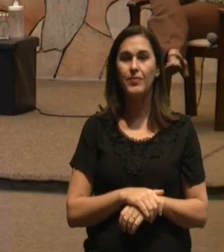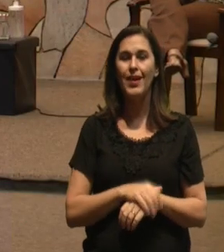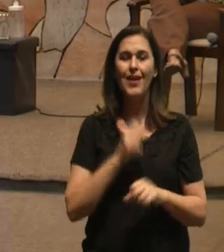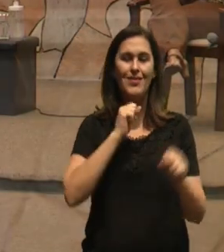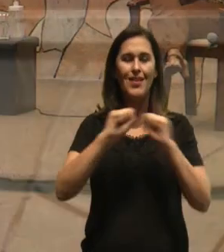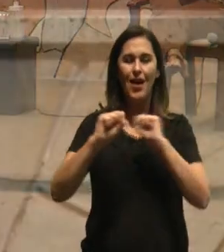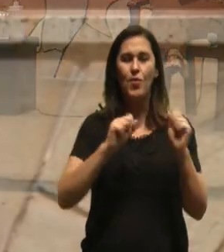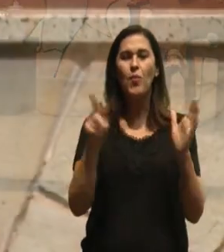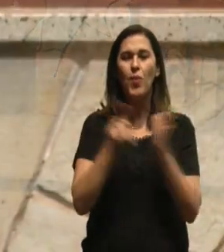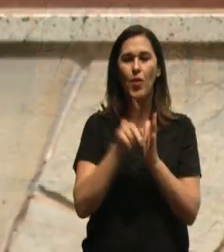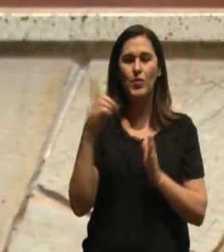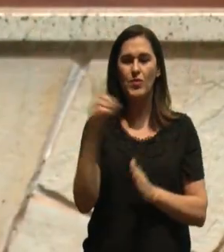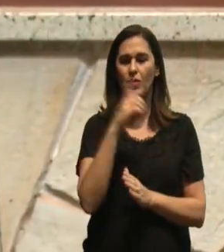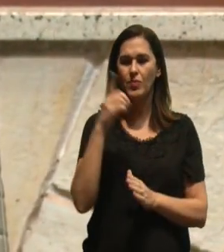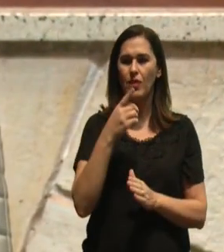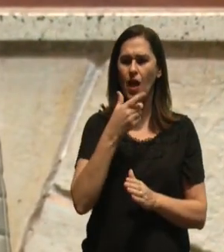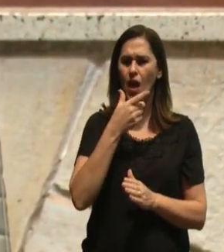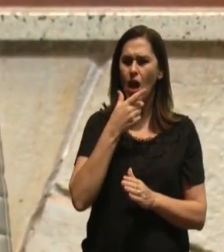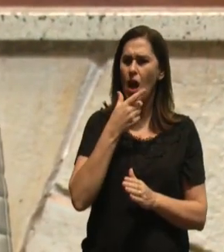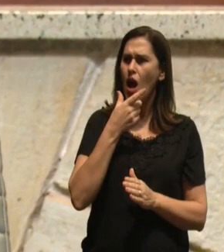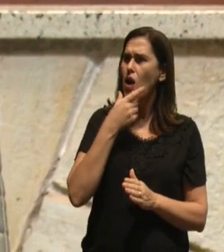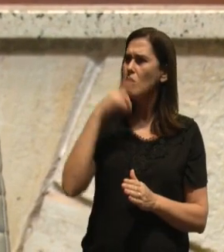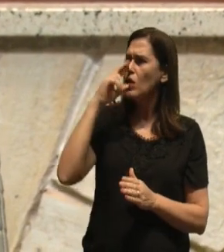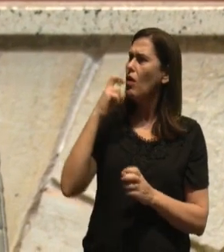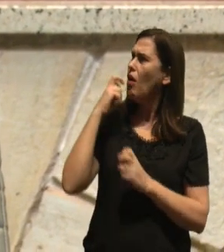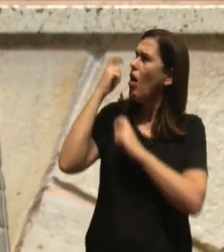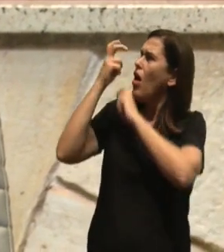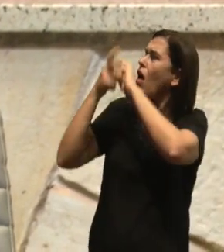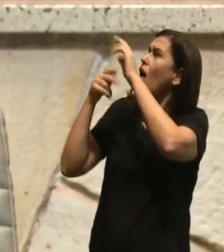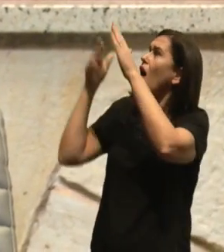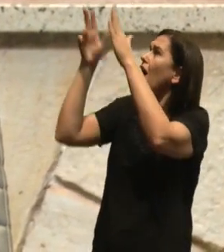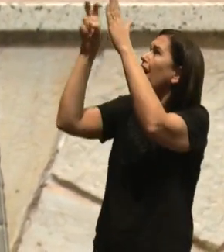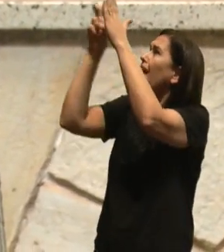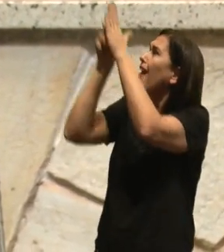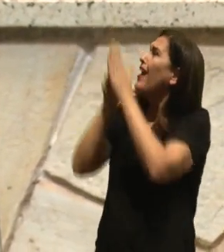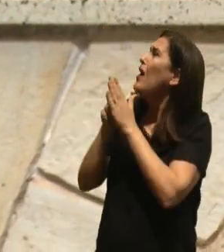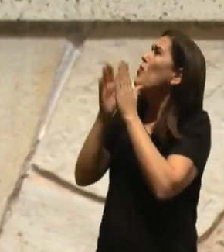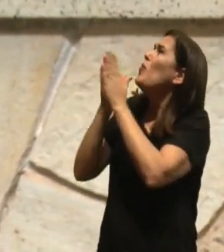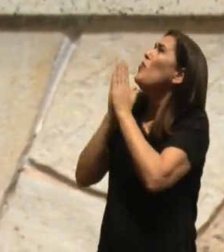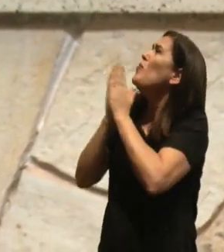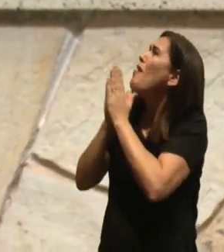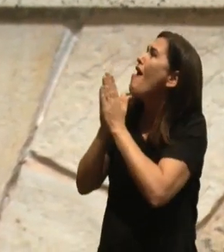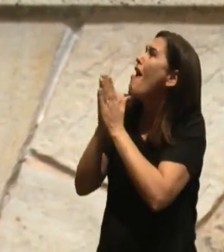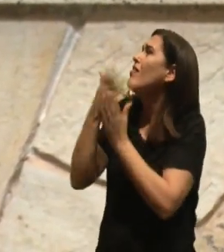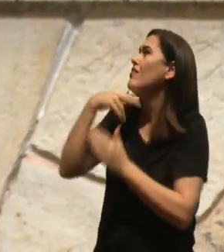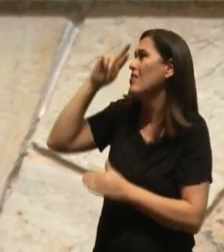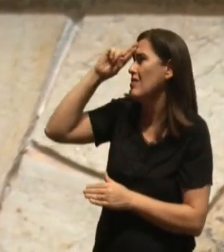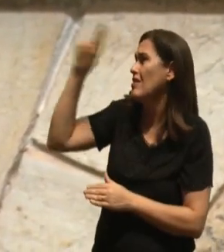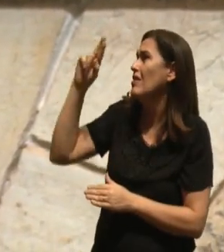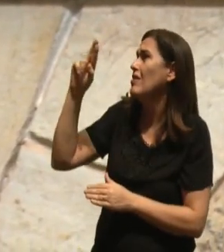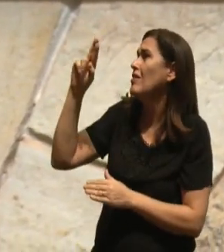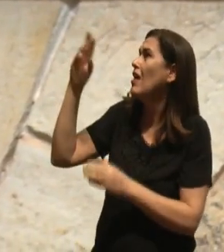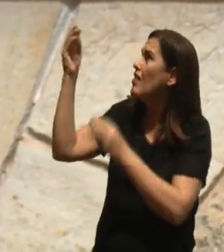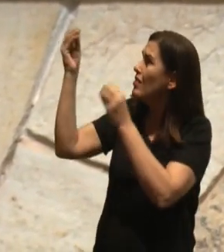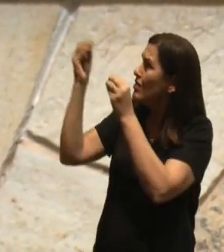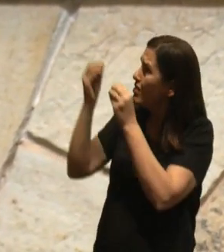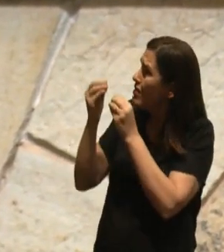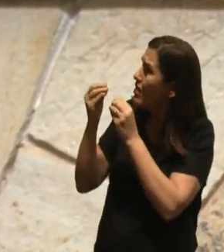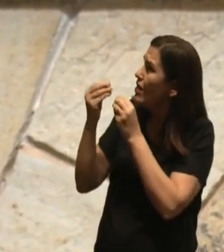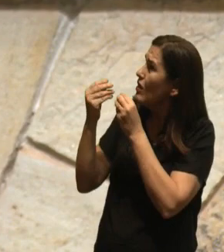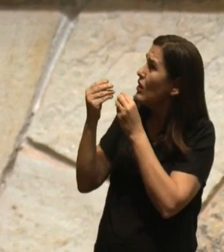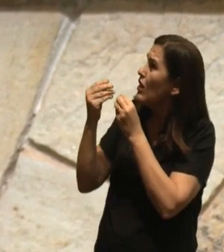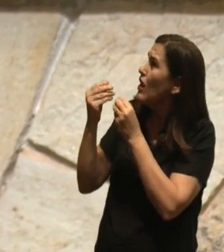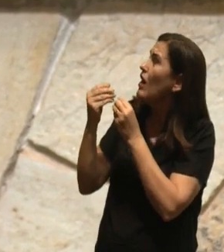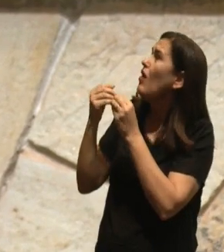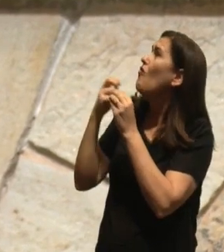Davi. Ao Senhor ergo a minha voz e clamo, com a minha voz suplico ao Senhor. Derramo perante Ele a